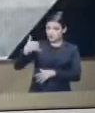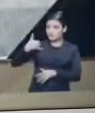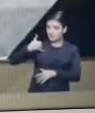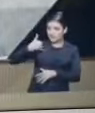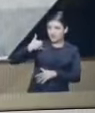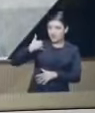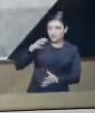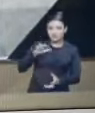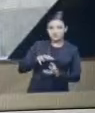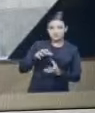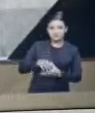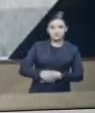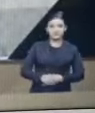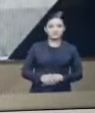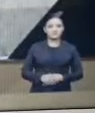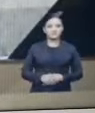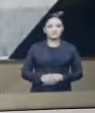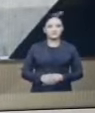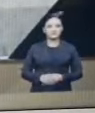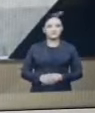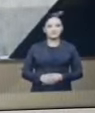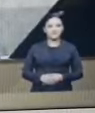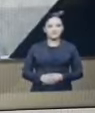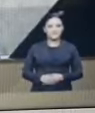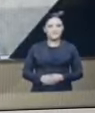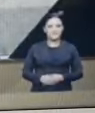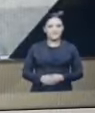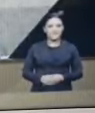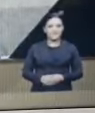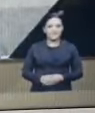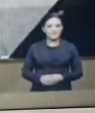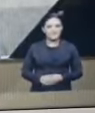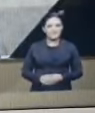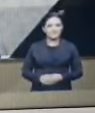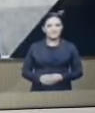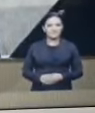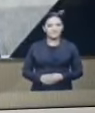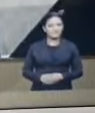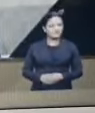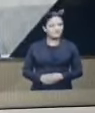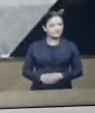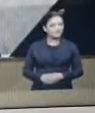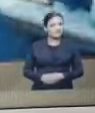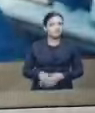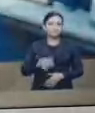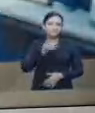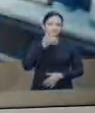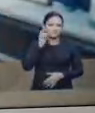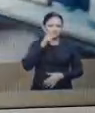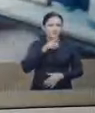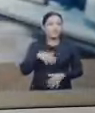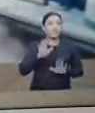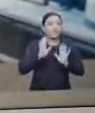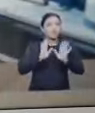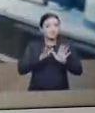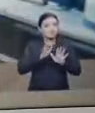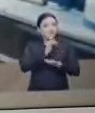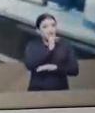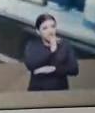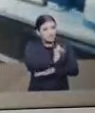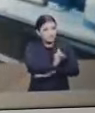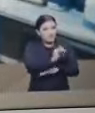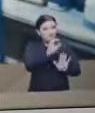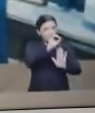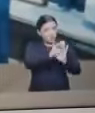descrita. Não pedi a aquiescência. Não, Eu pedi não, não que é a Vossa Excelência comuniquei por ofício.